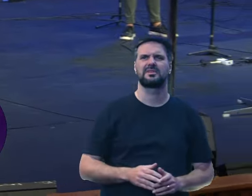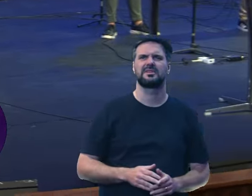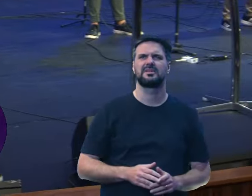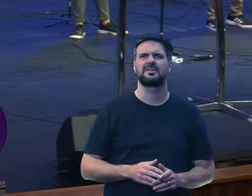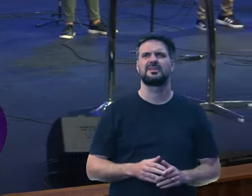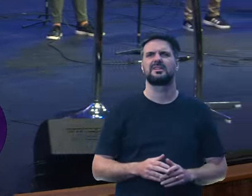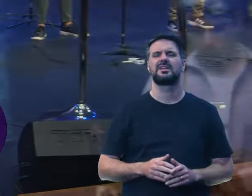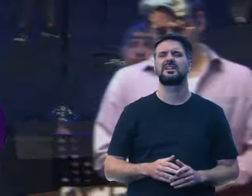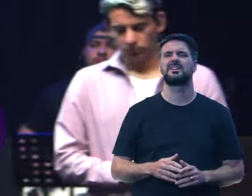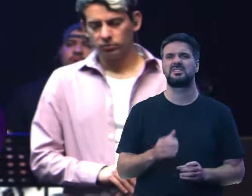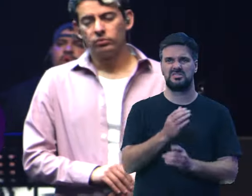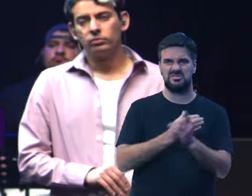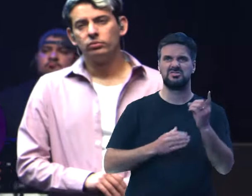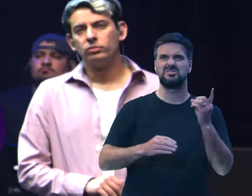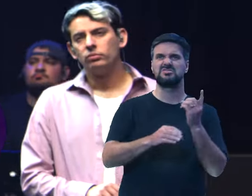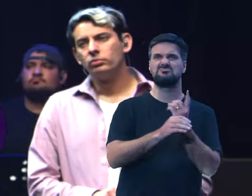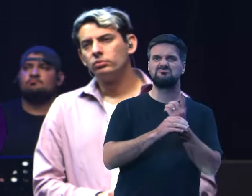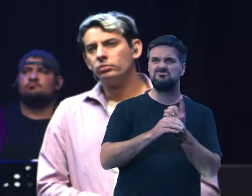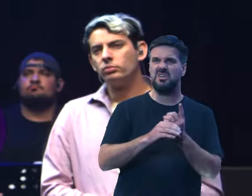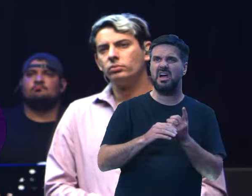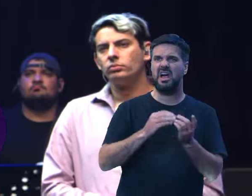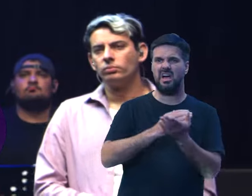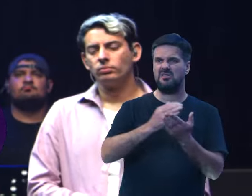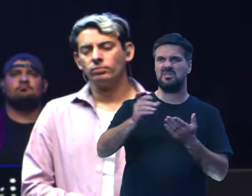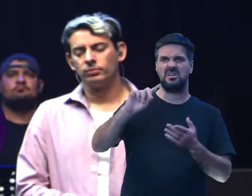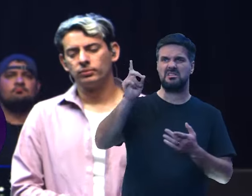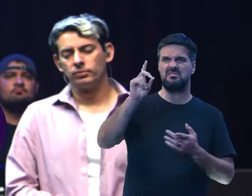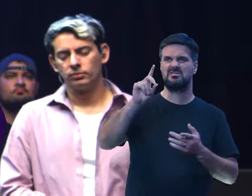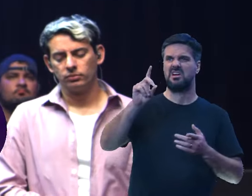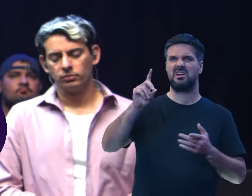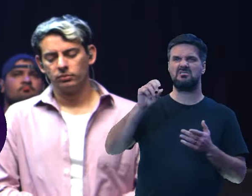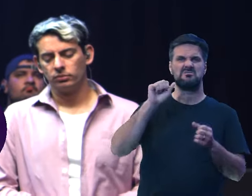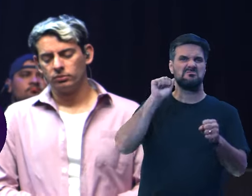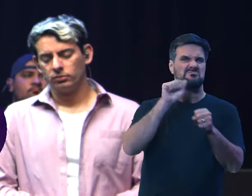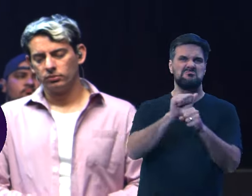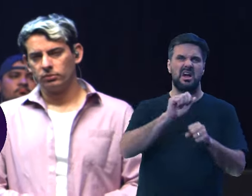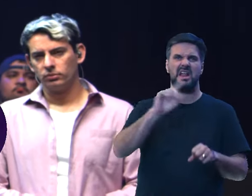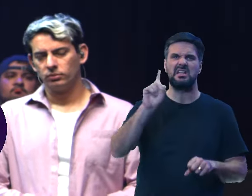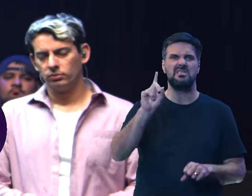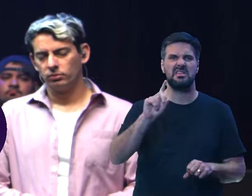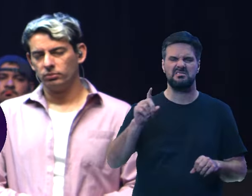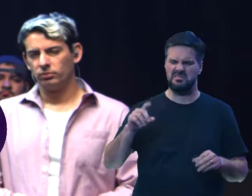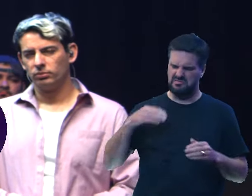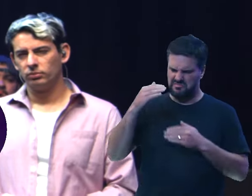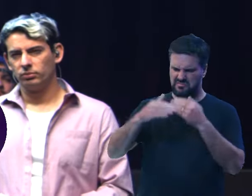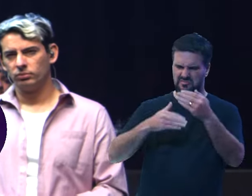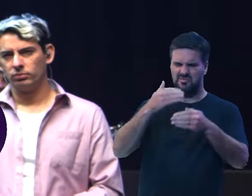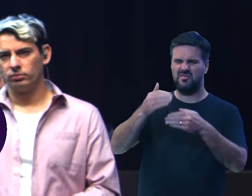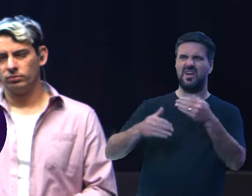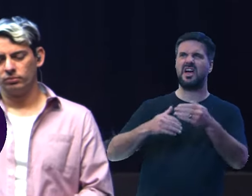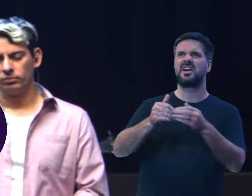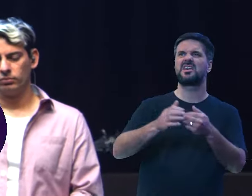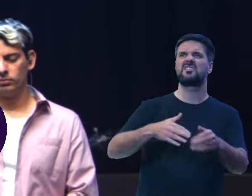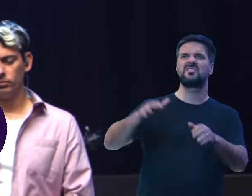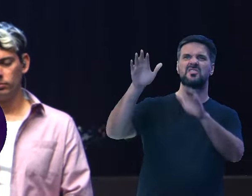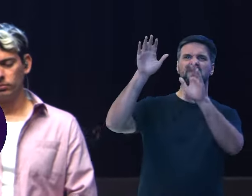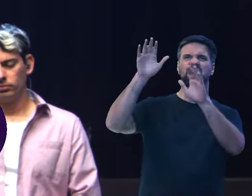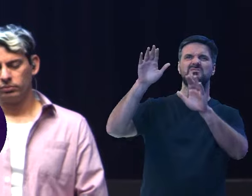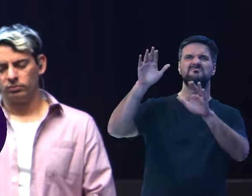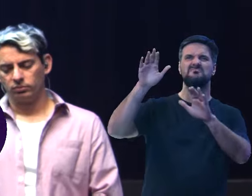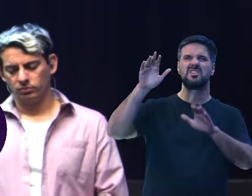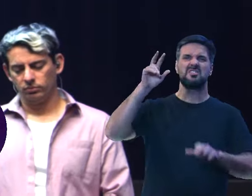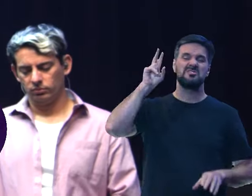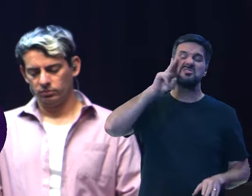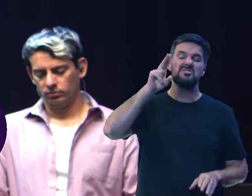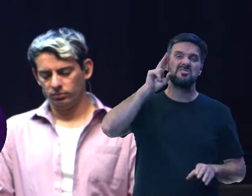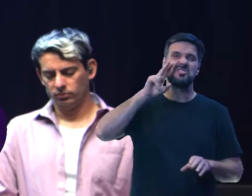esse culto já passou do tempo, mas se Deus está falando com você, querido, eu não vou parar. Deus te abençoe. Deus te abençoe. Deus te abençoe lá atrás. O Senhor tem uma história bonita